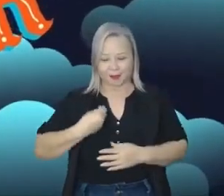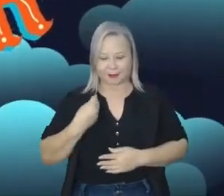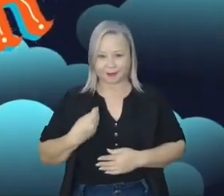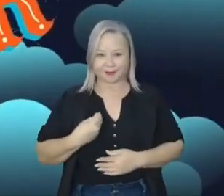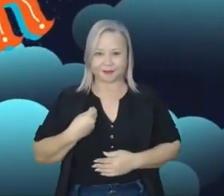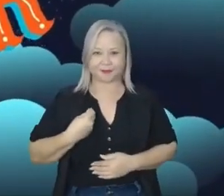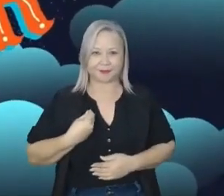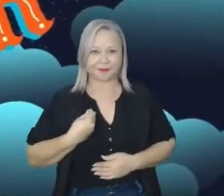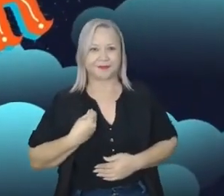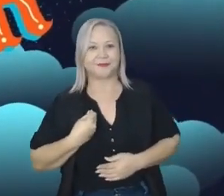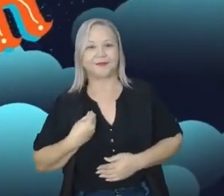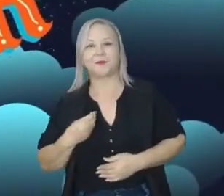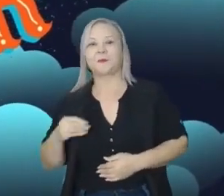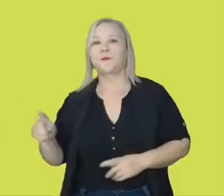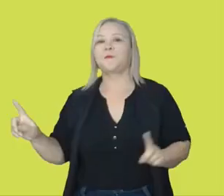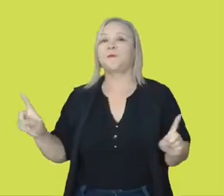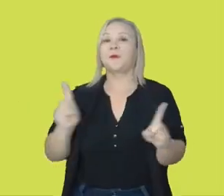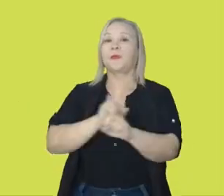viver.